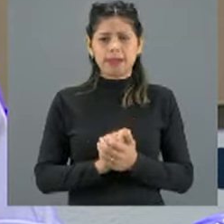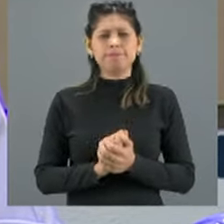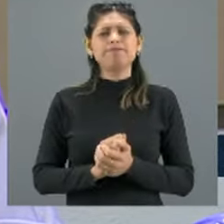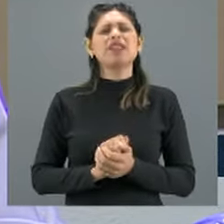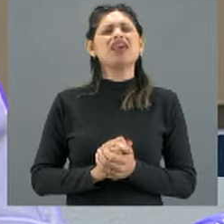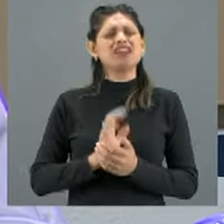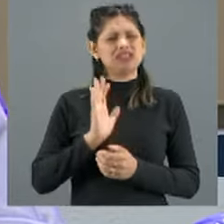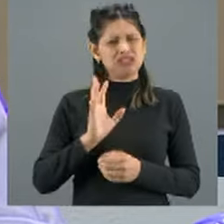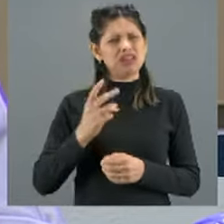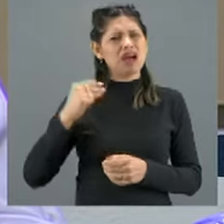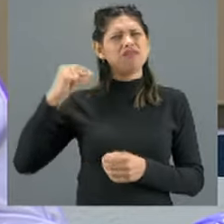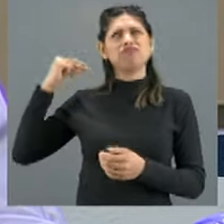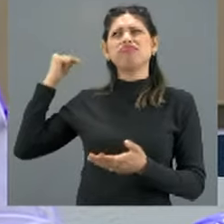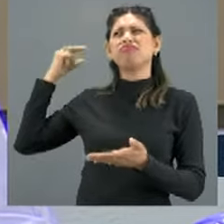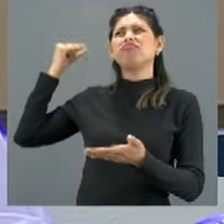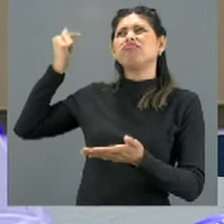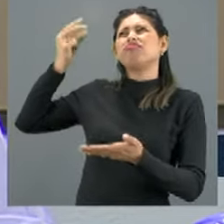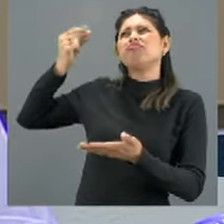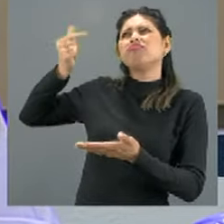Foi muito tempo,